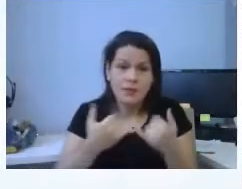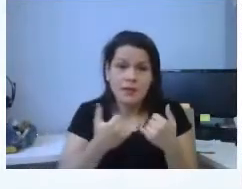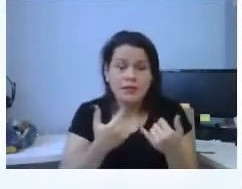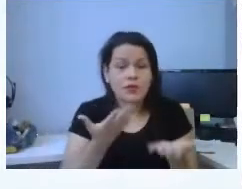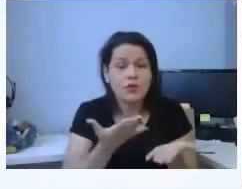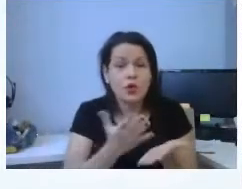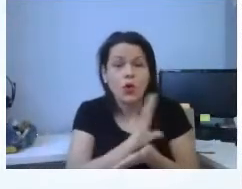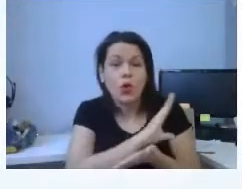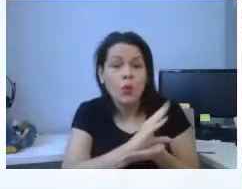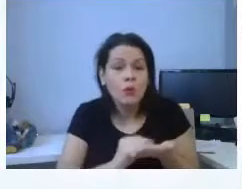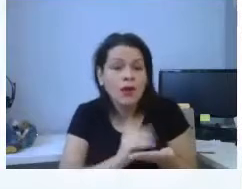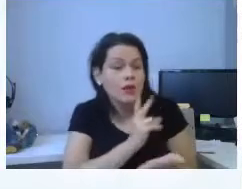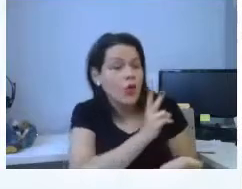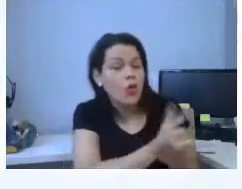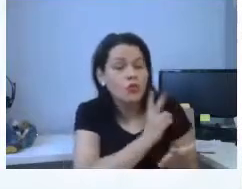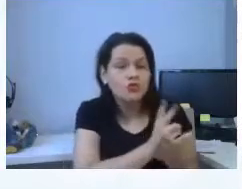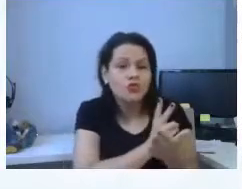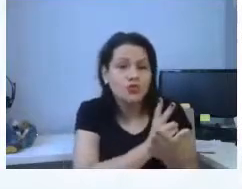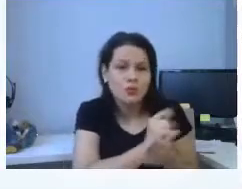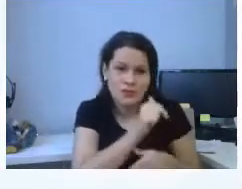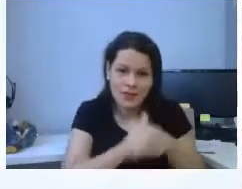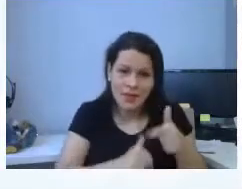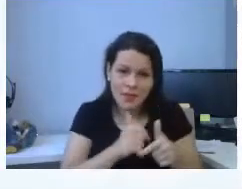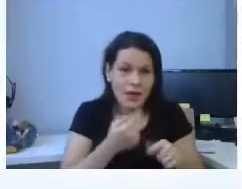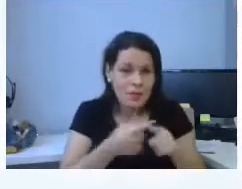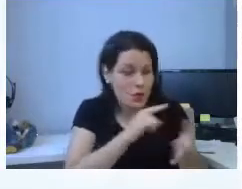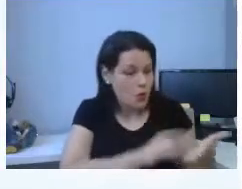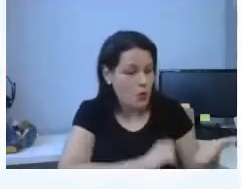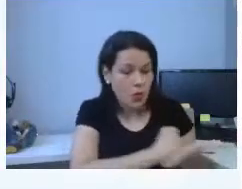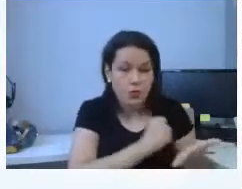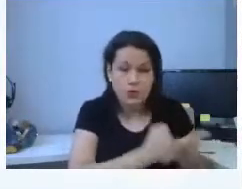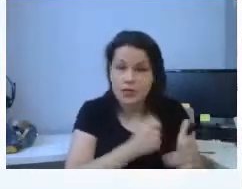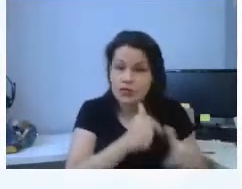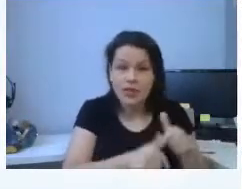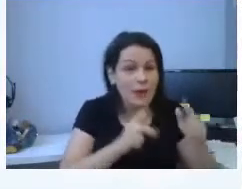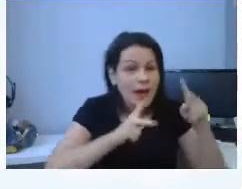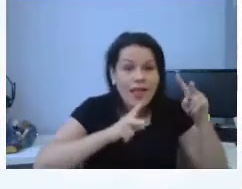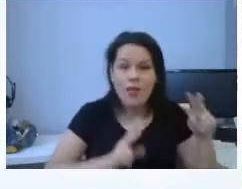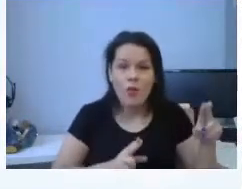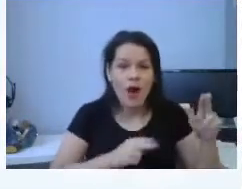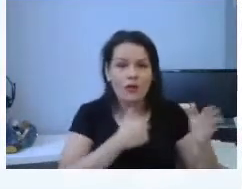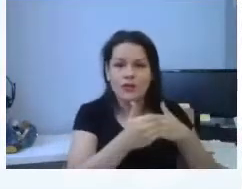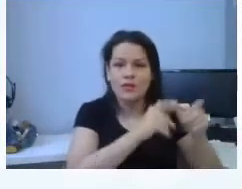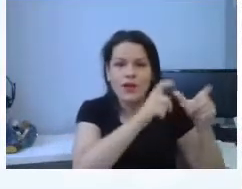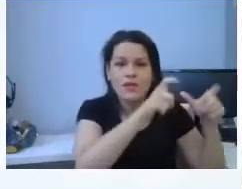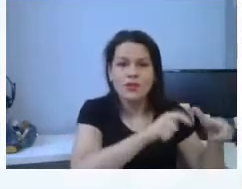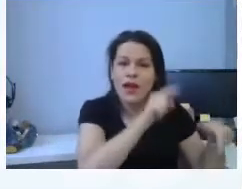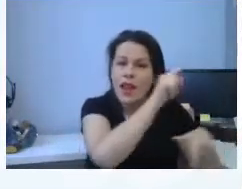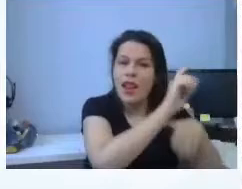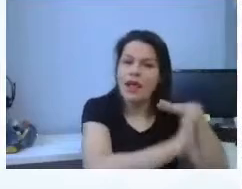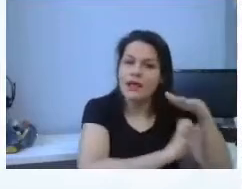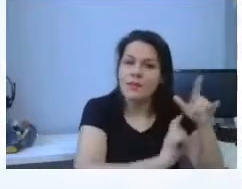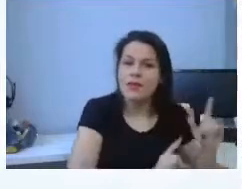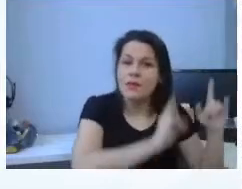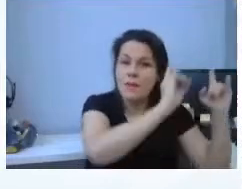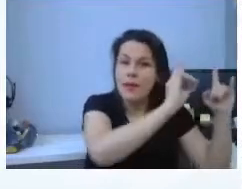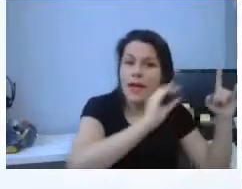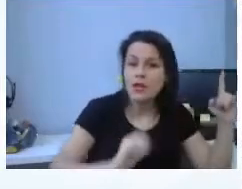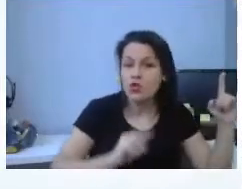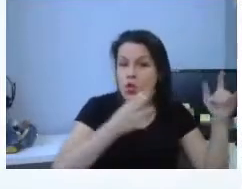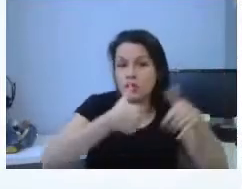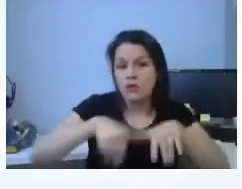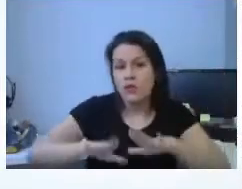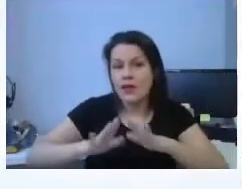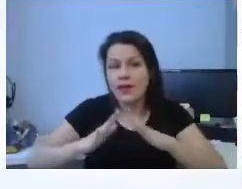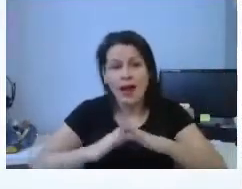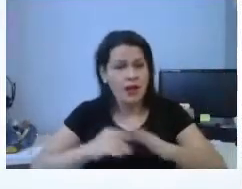empresa, porque o contrato de trabalho dele é o mesmo. Ele tem um contrato e o acordo para ele estar em teletrabalho é